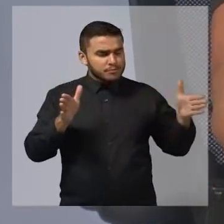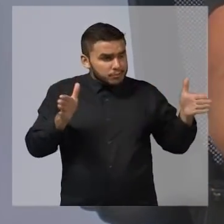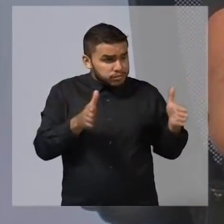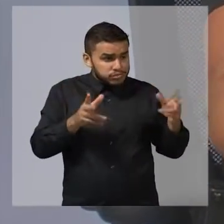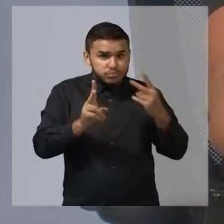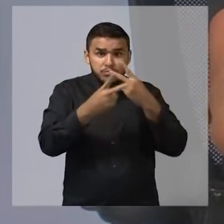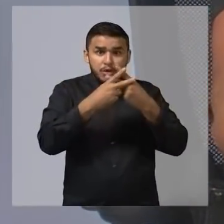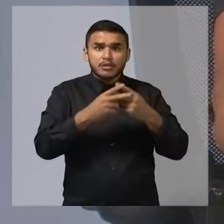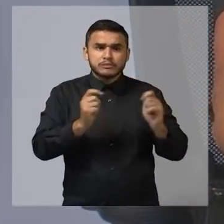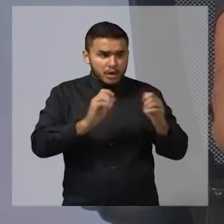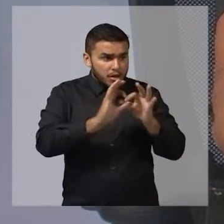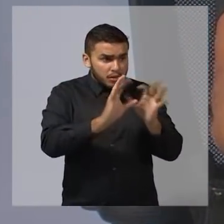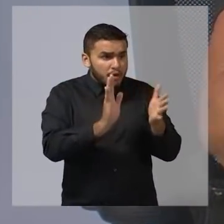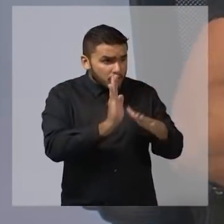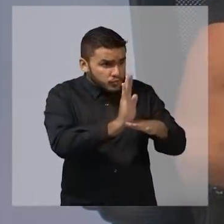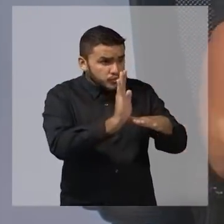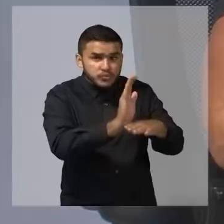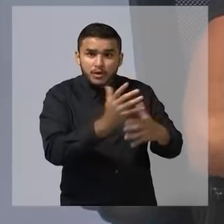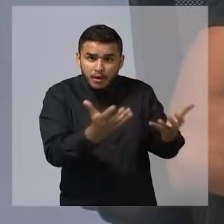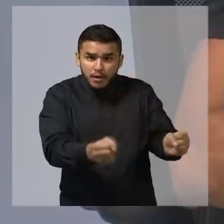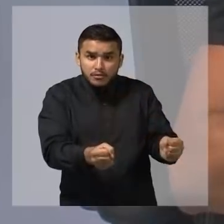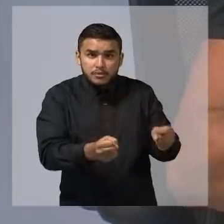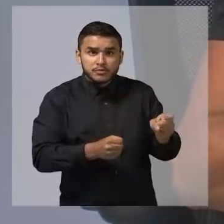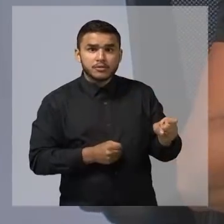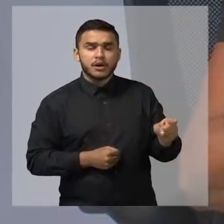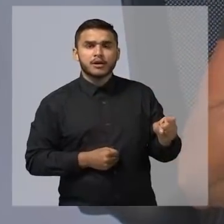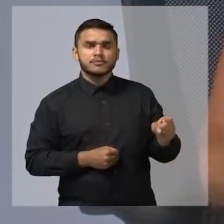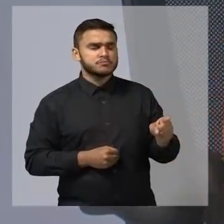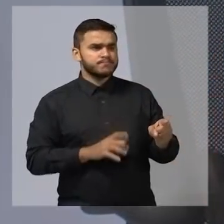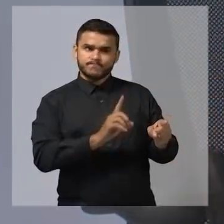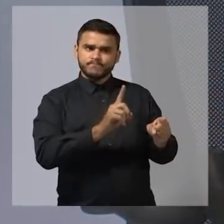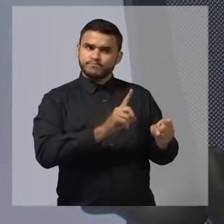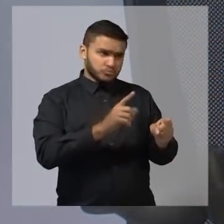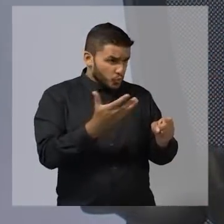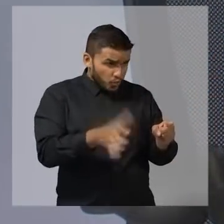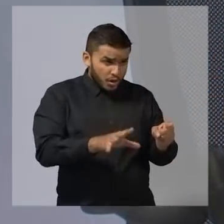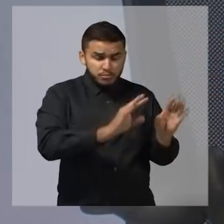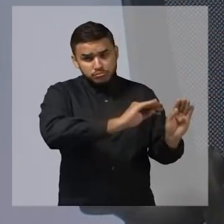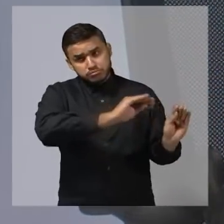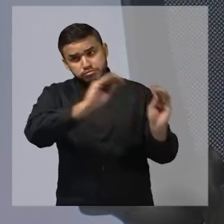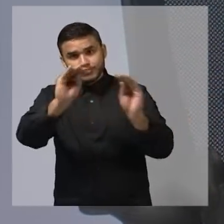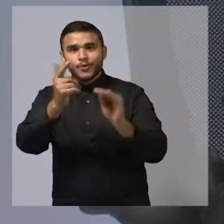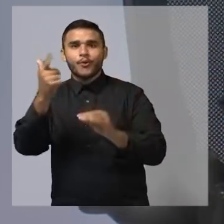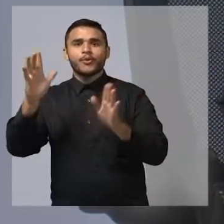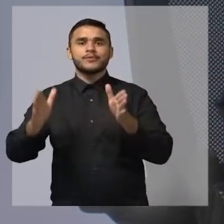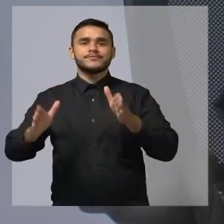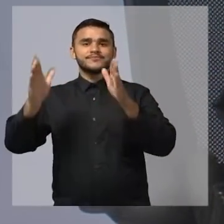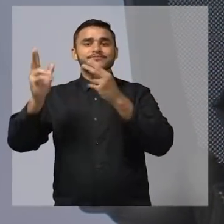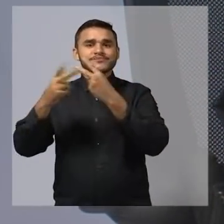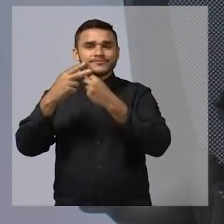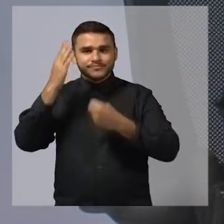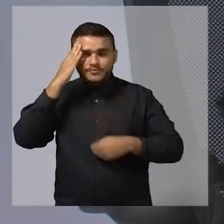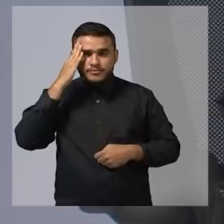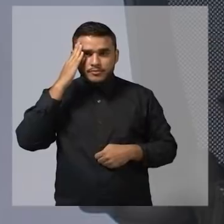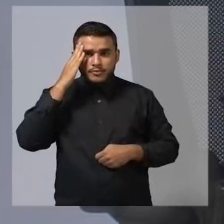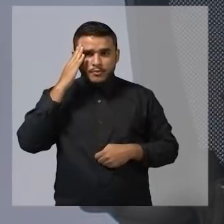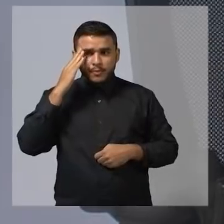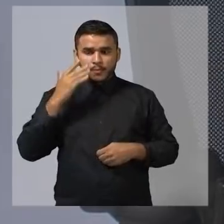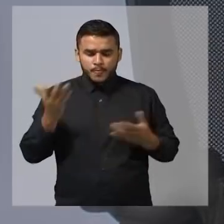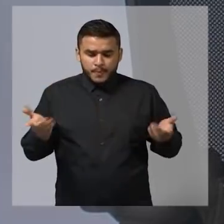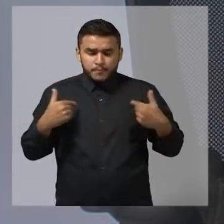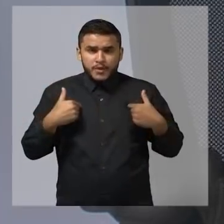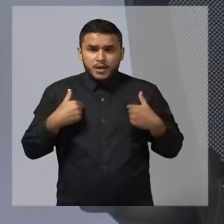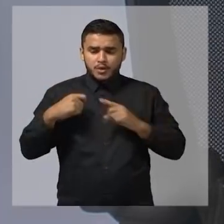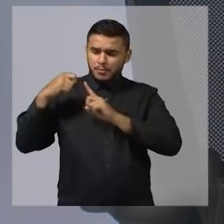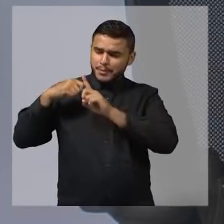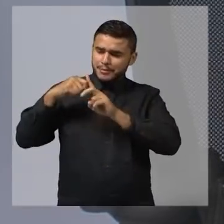aqui. Ah, você não quer? Vai estar nessa aqui. Então é isso que a gente está fazendo. E isso leva algum tempo. Eu só tenho 50 dias que eu estou aqui. Sim. Então, quer dizer,